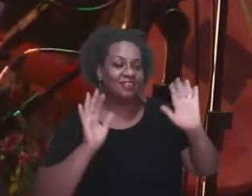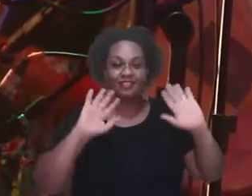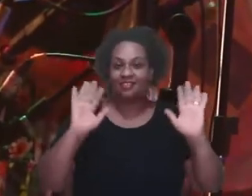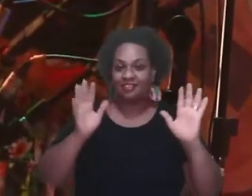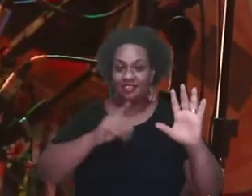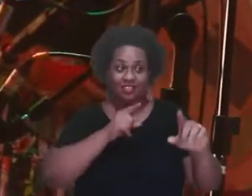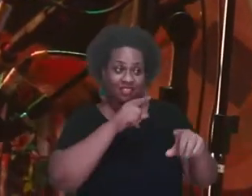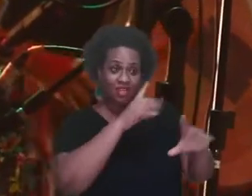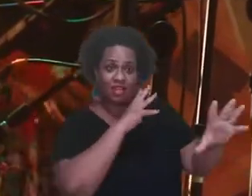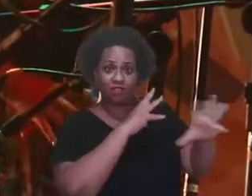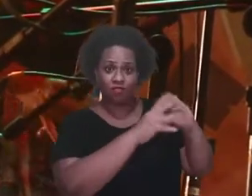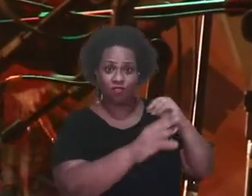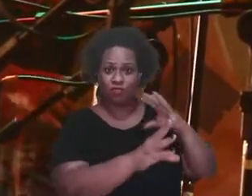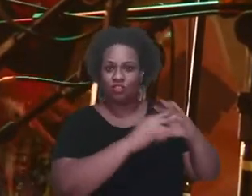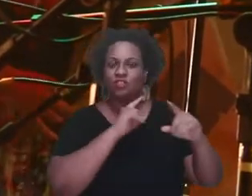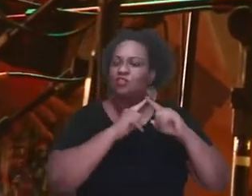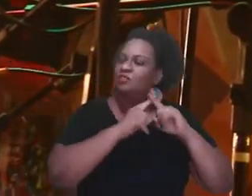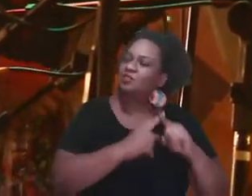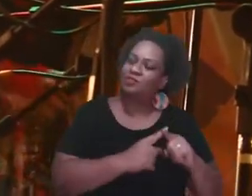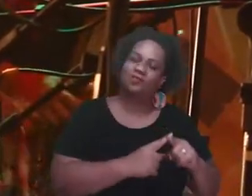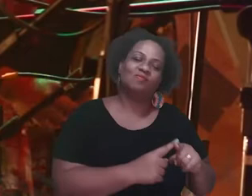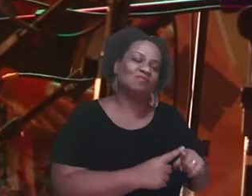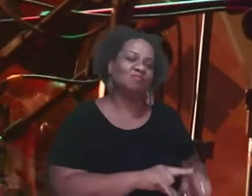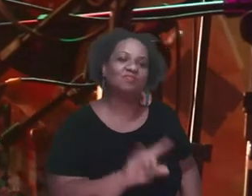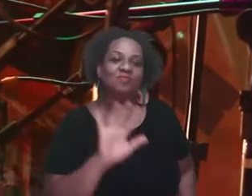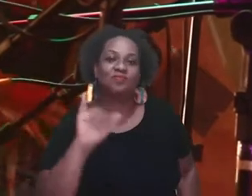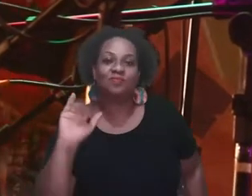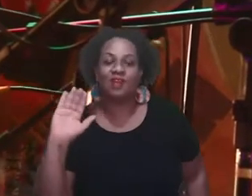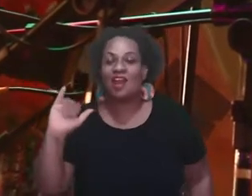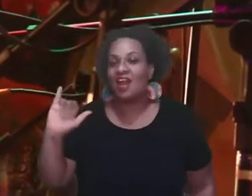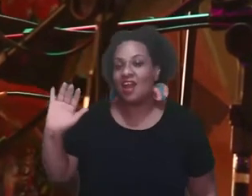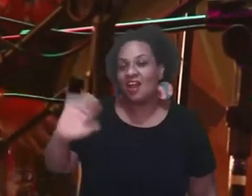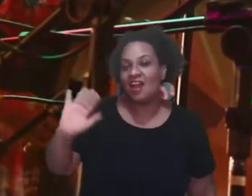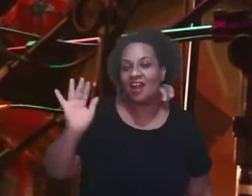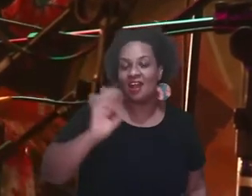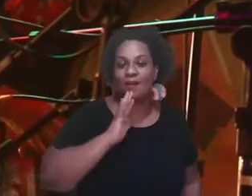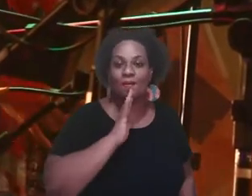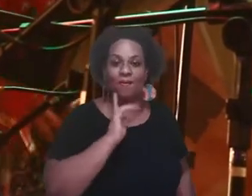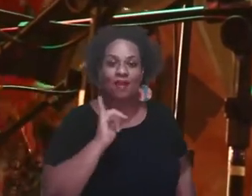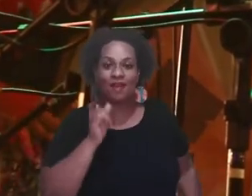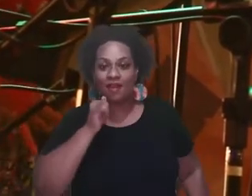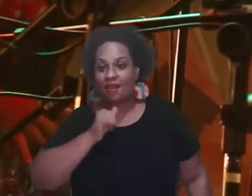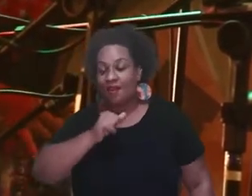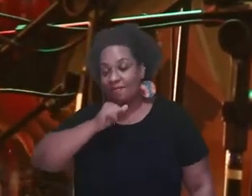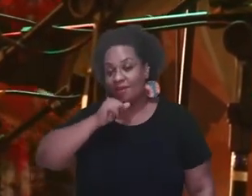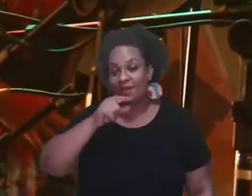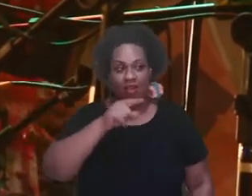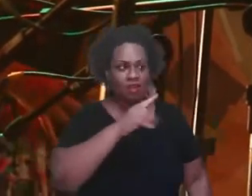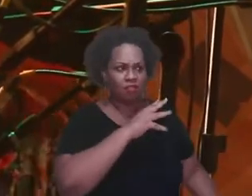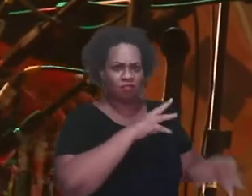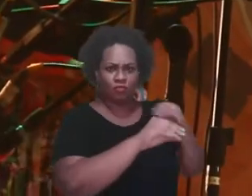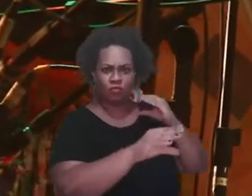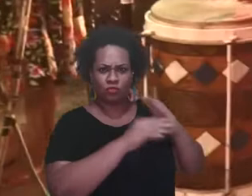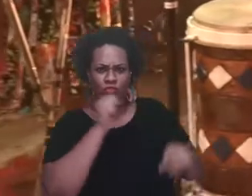o akamaru E a Débora e a nega vai